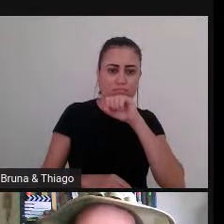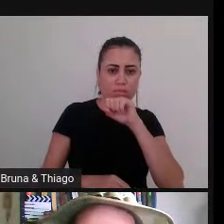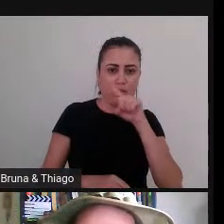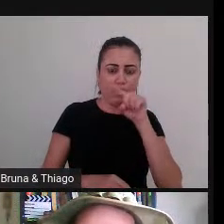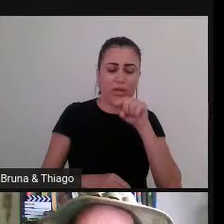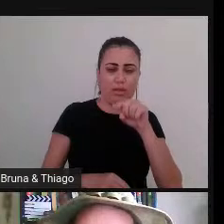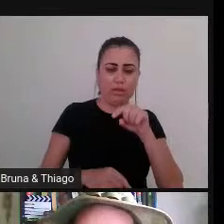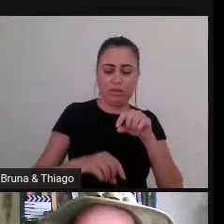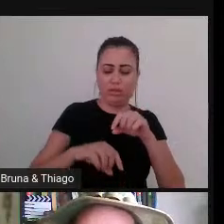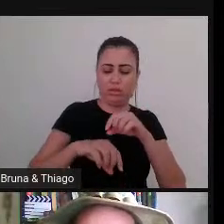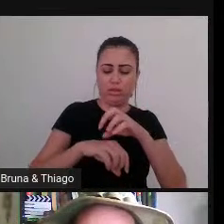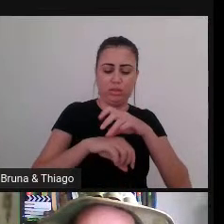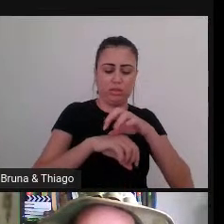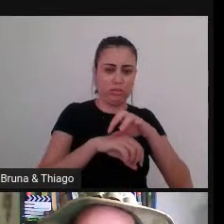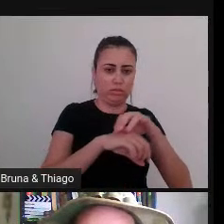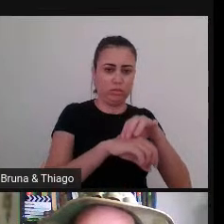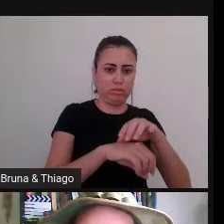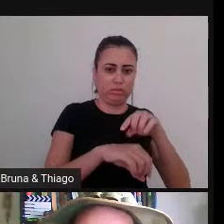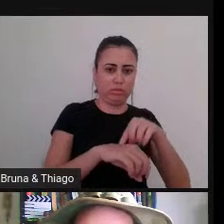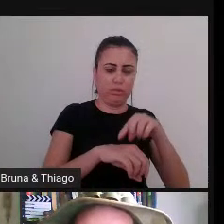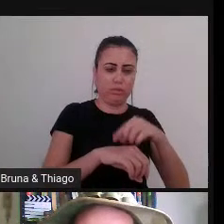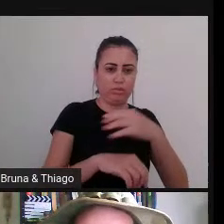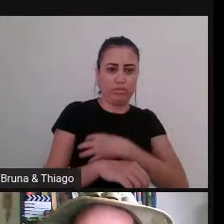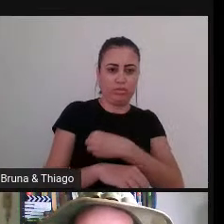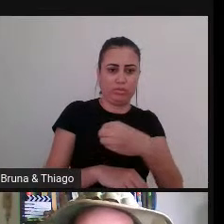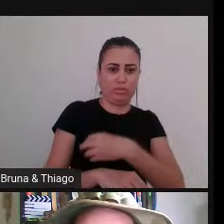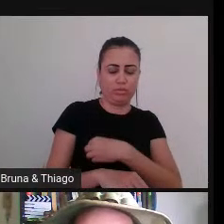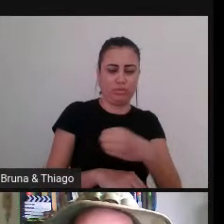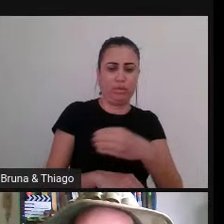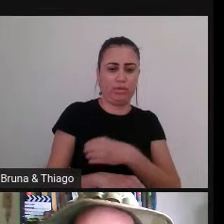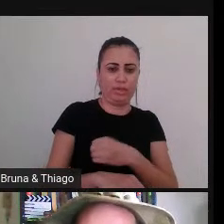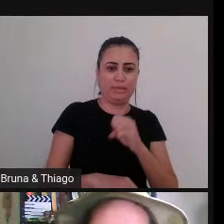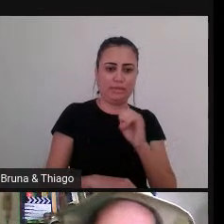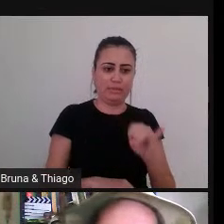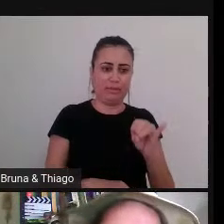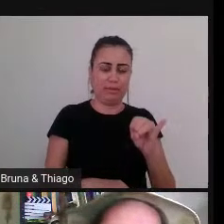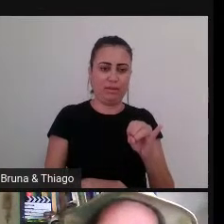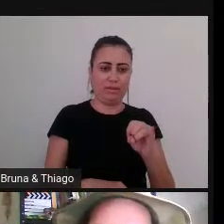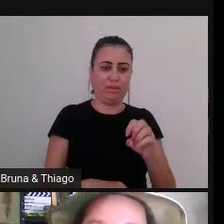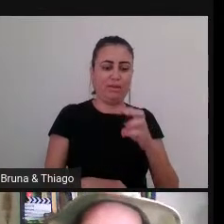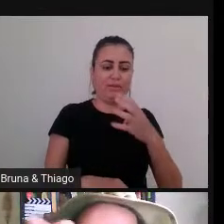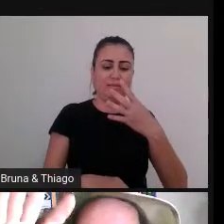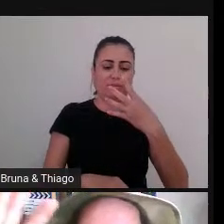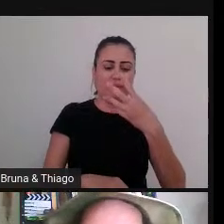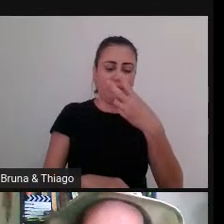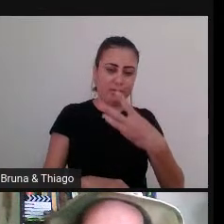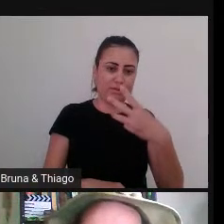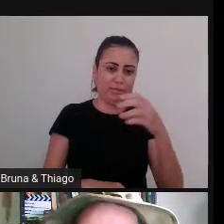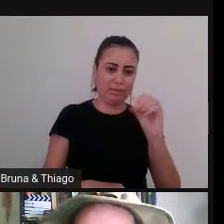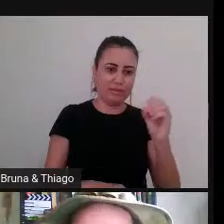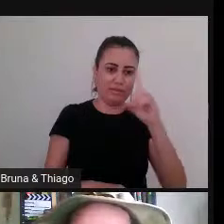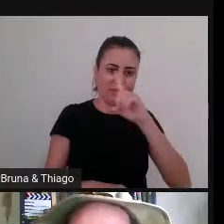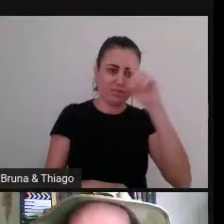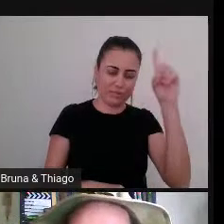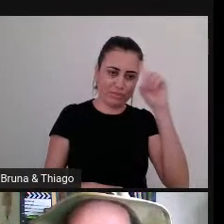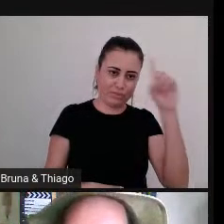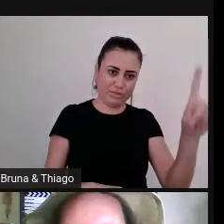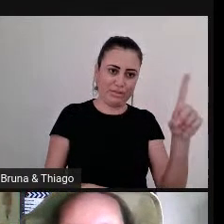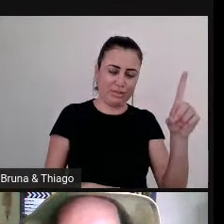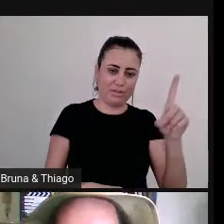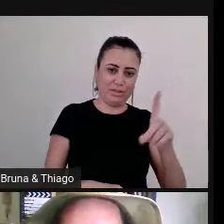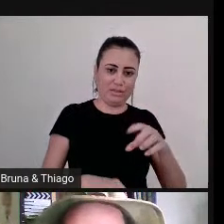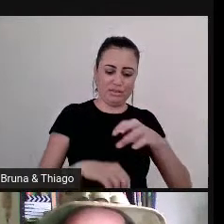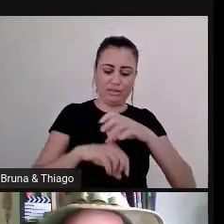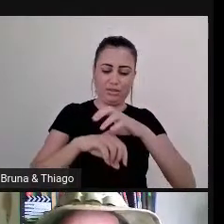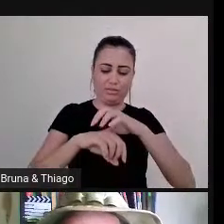dela. Se eles não descerem, ela pode começar a pegar um por um e comer. Tá? Então, aí depois eles descem, cada um por si, vão